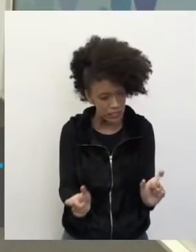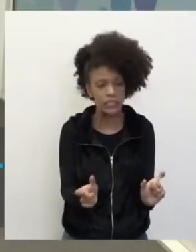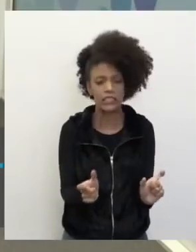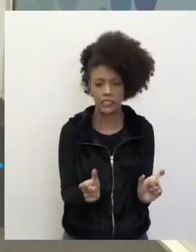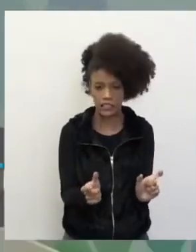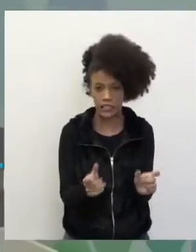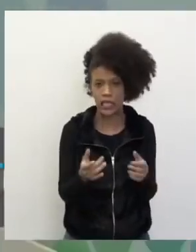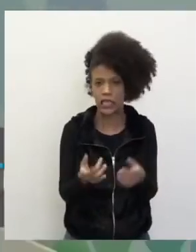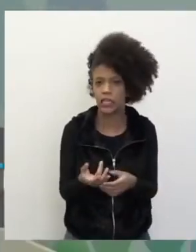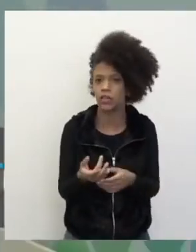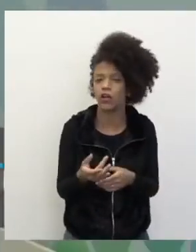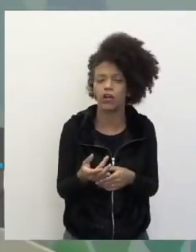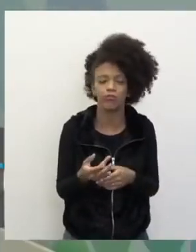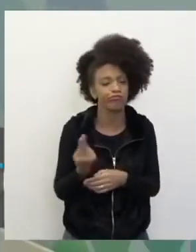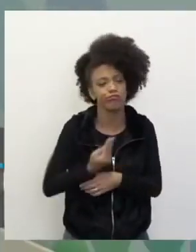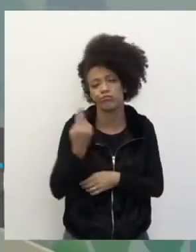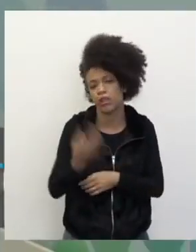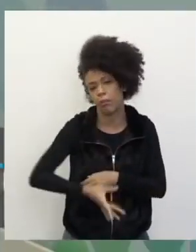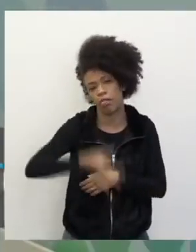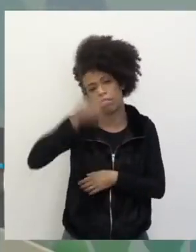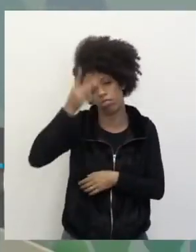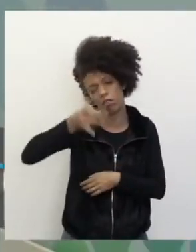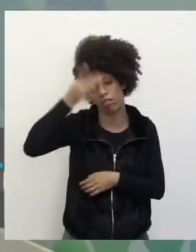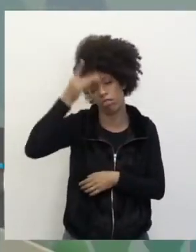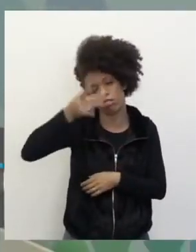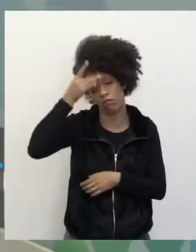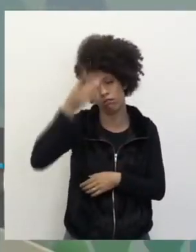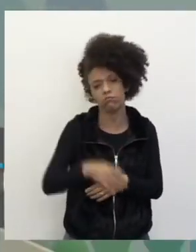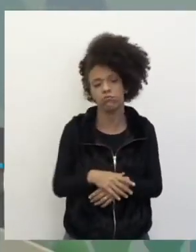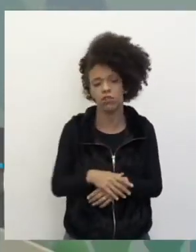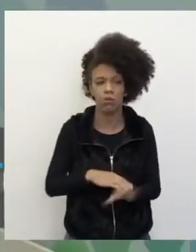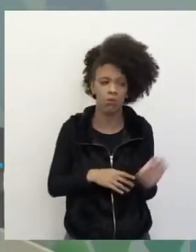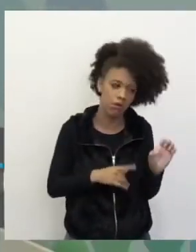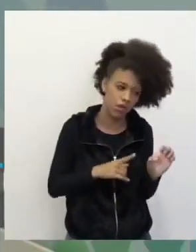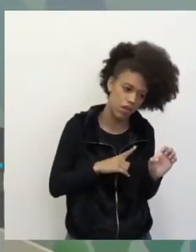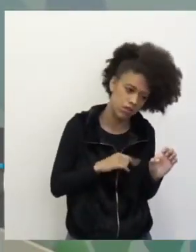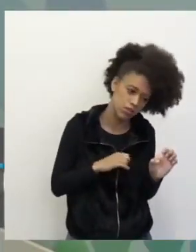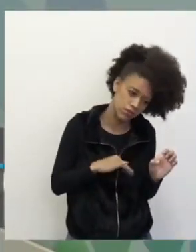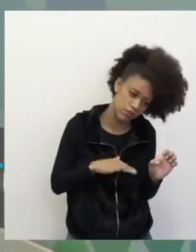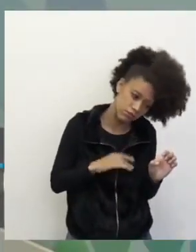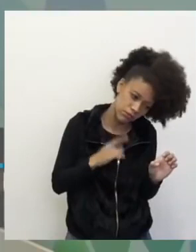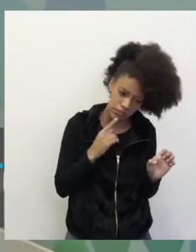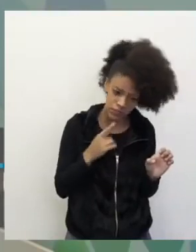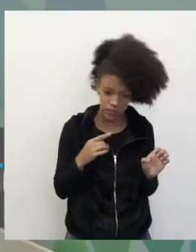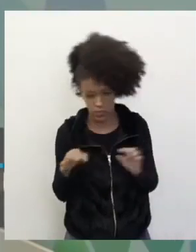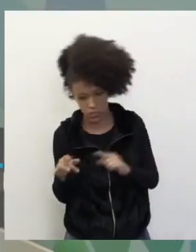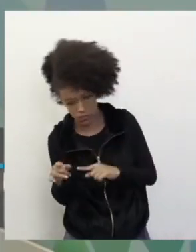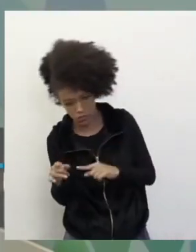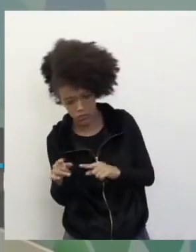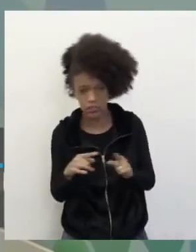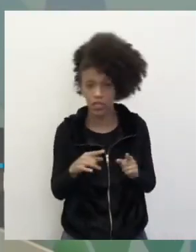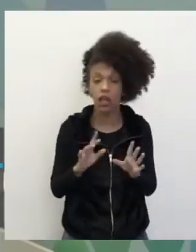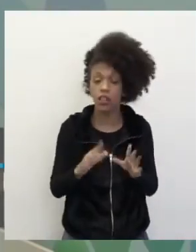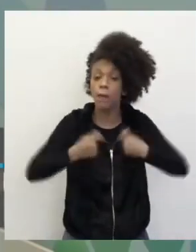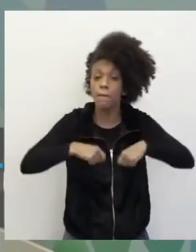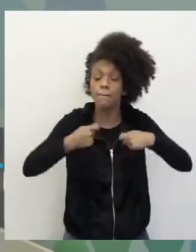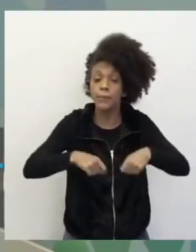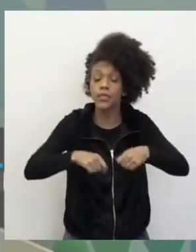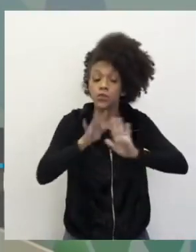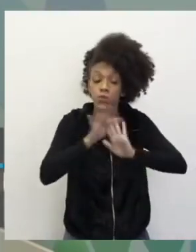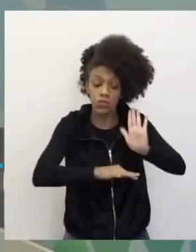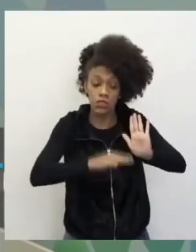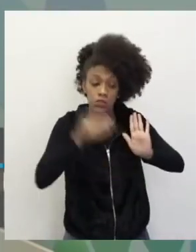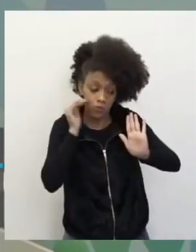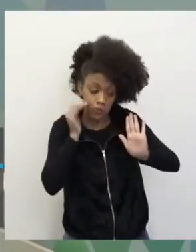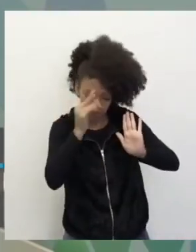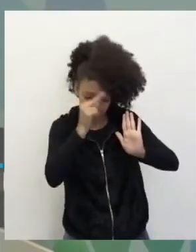momentos, decorarmos regras. Olha, o e é aditivo. Não, é necessário compreender o texto. Um texto bem composto, bem construído,